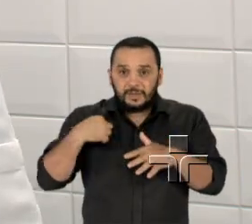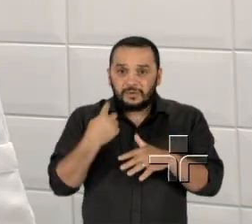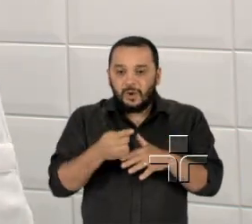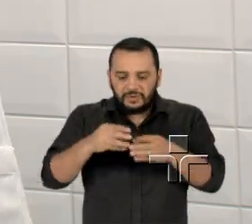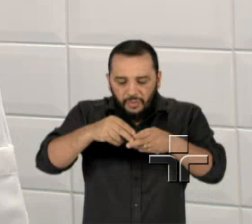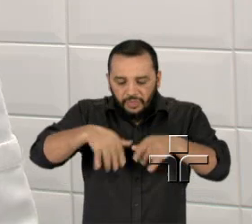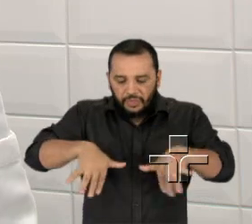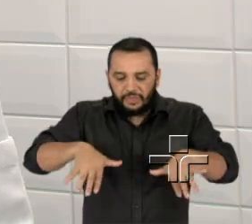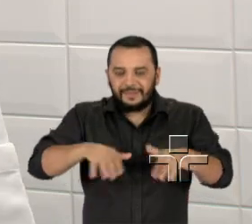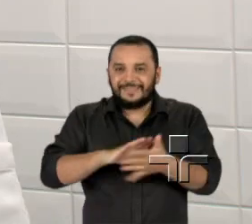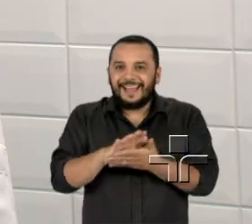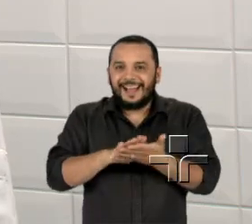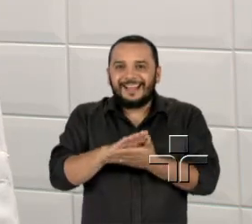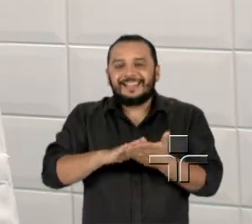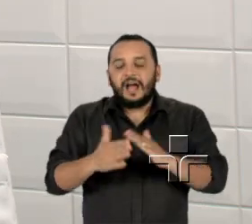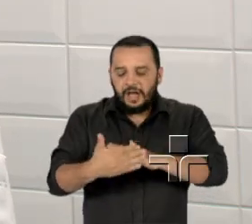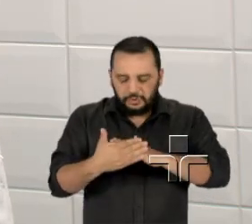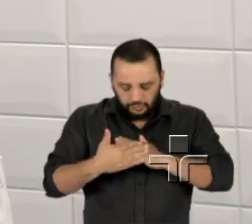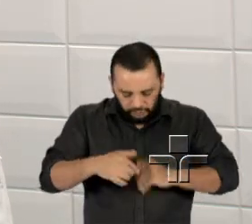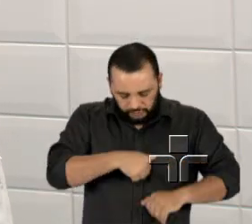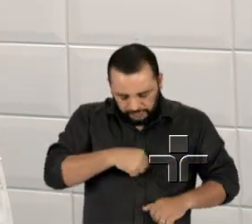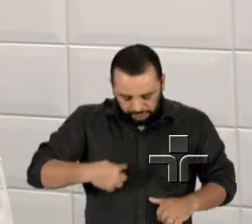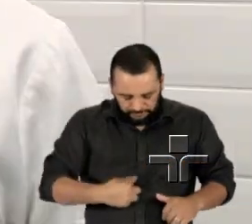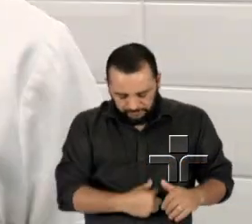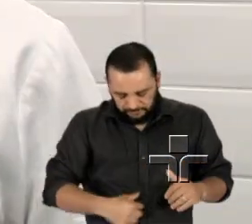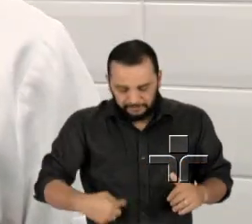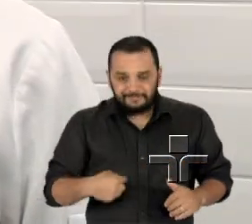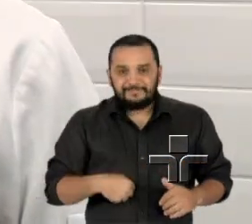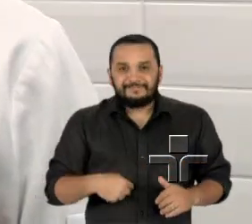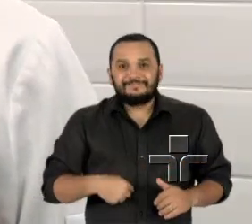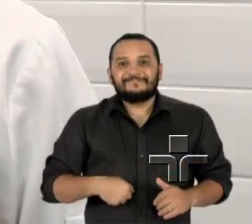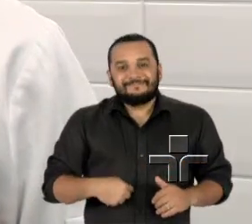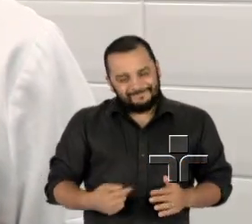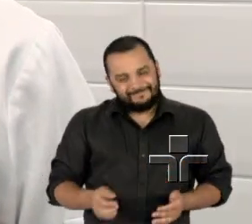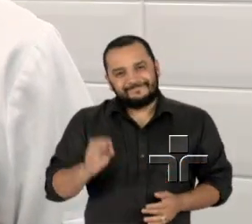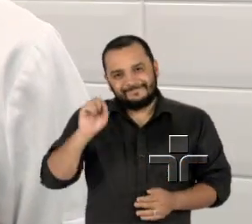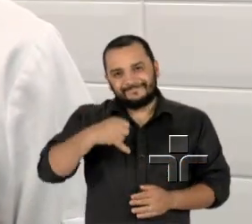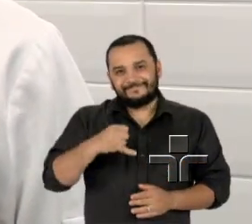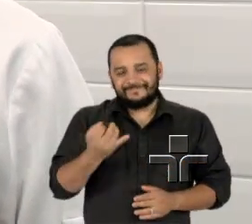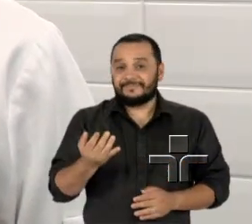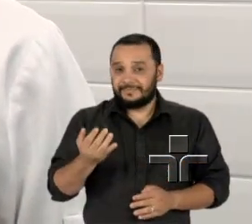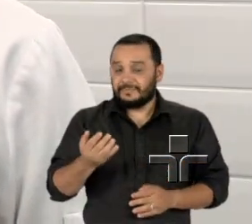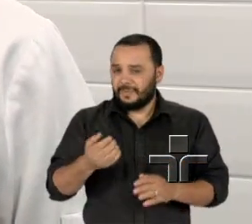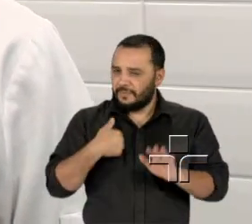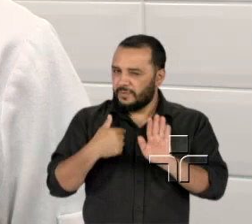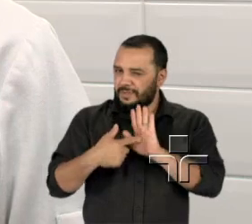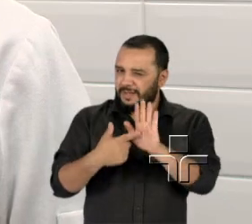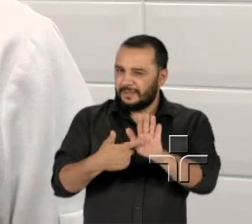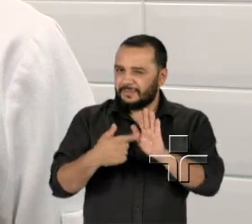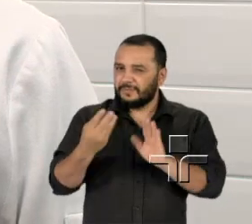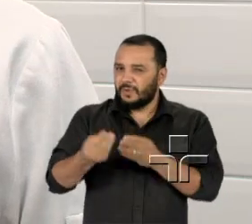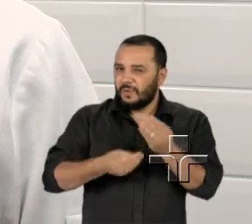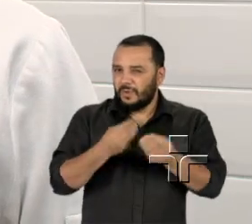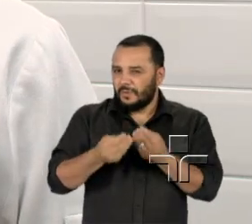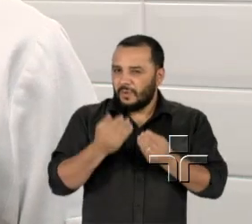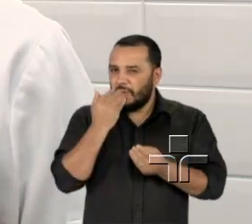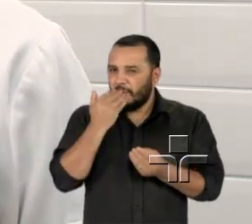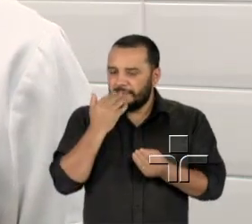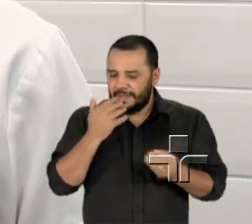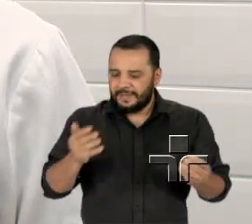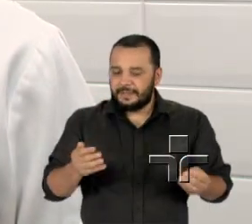que, portanto, ajudam na colonização do nosso intestino. Eu vou apresentar para vocês uma receita, que é uma receita onde todos